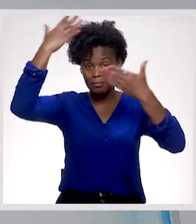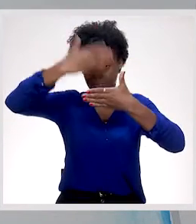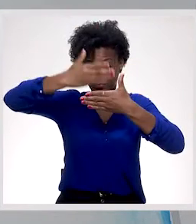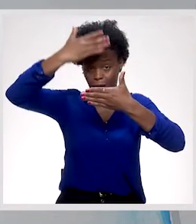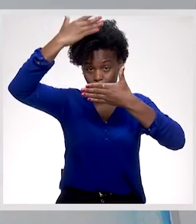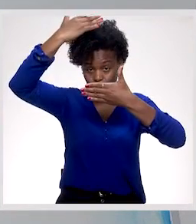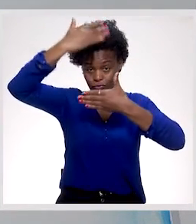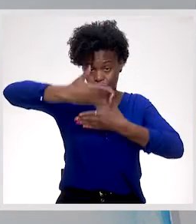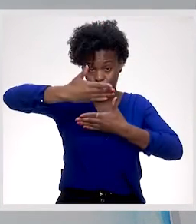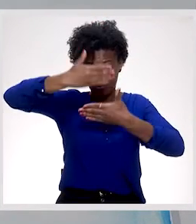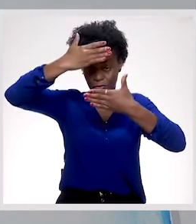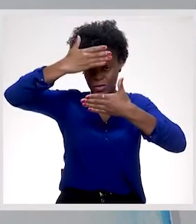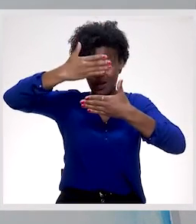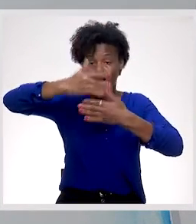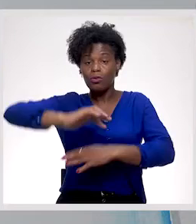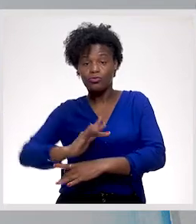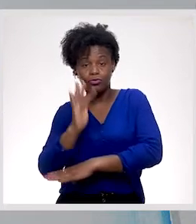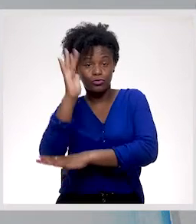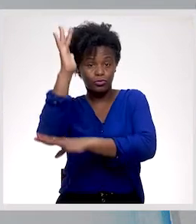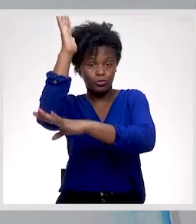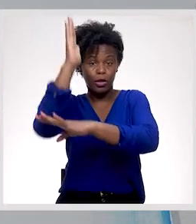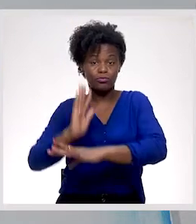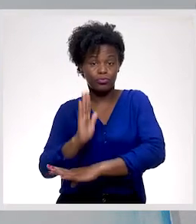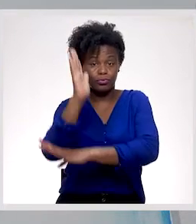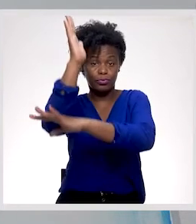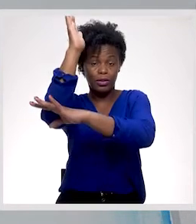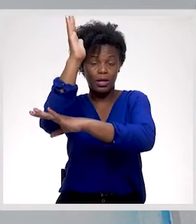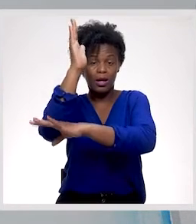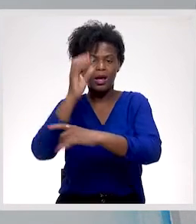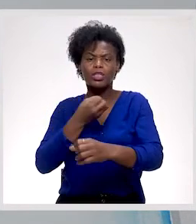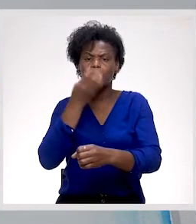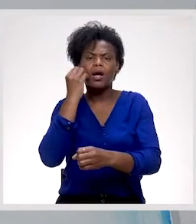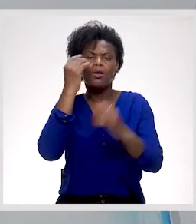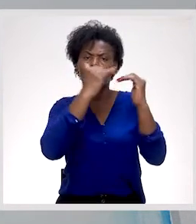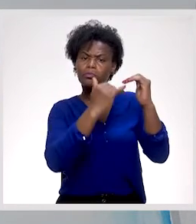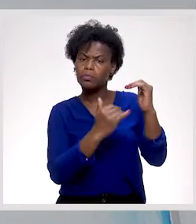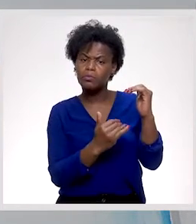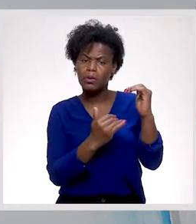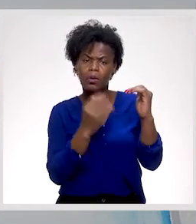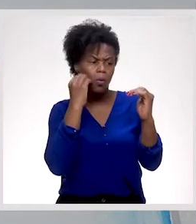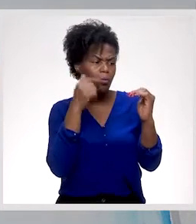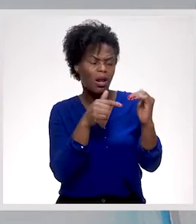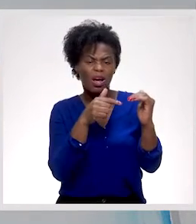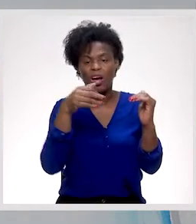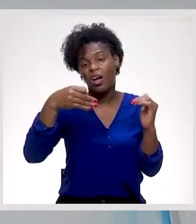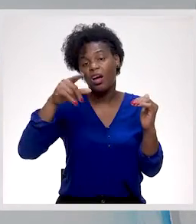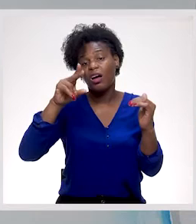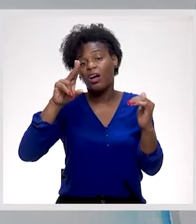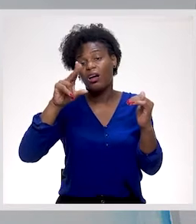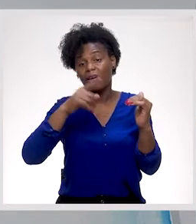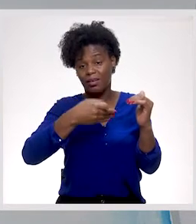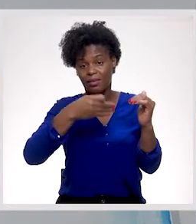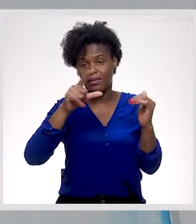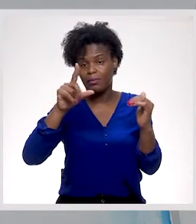discutiram e apresentaram essas características, o Plutão não cumpria com um